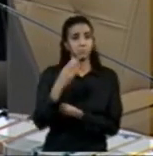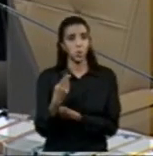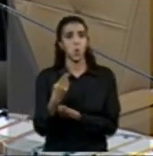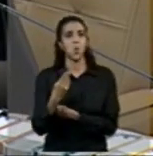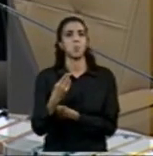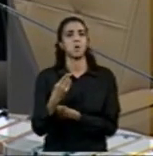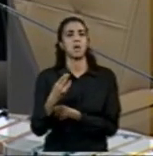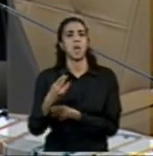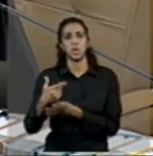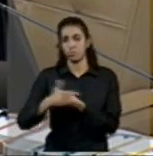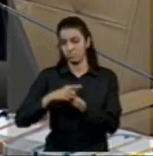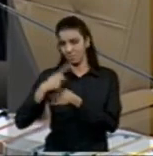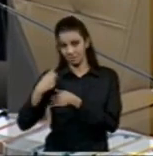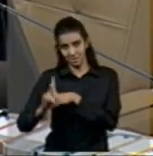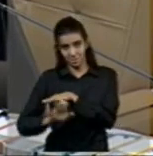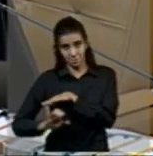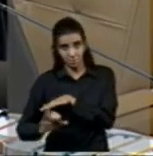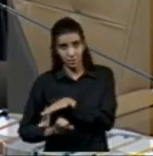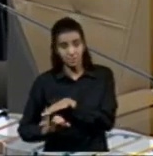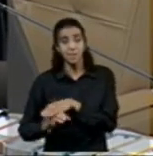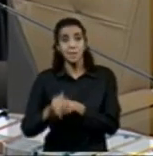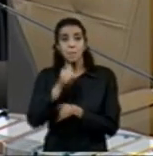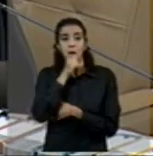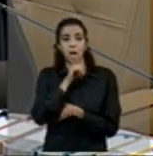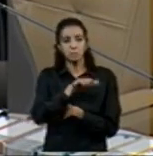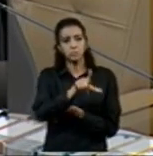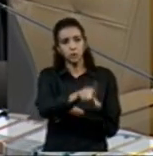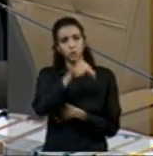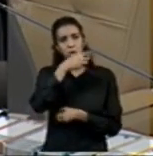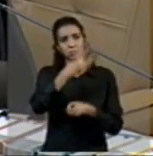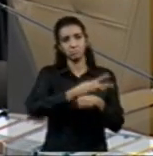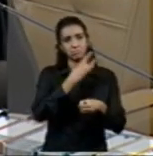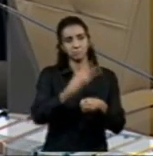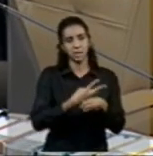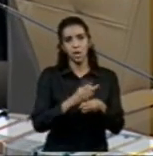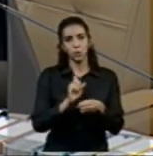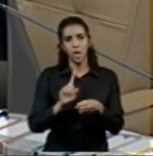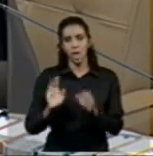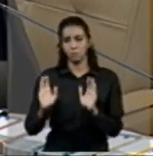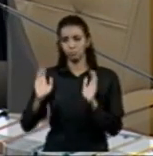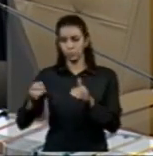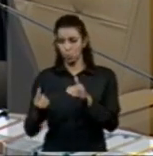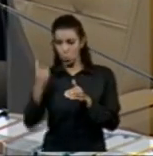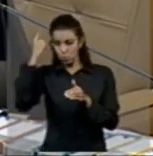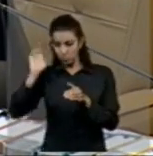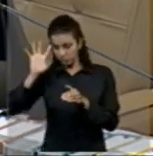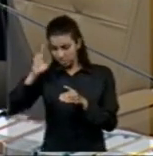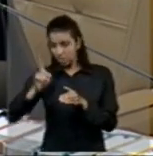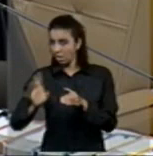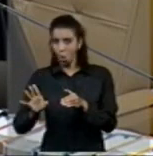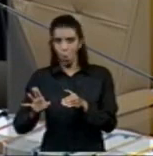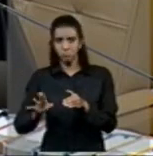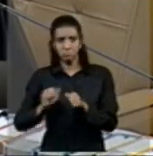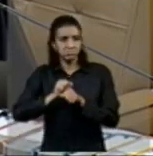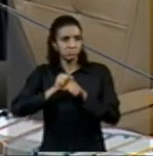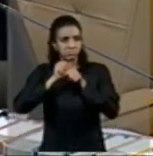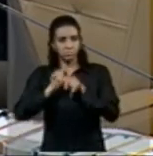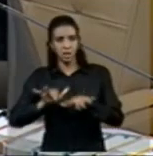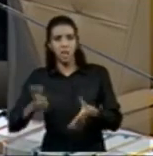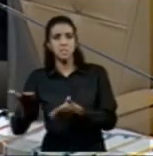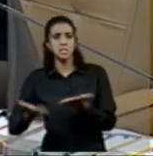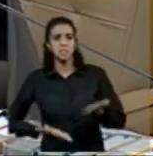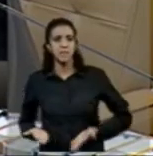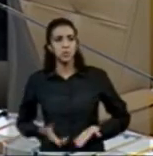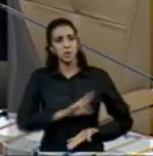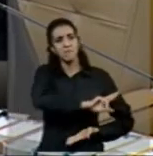da atividade empresarial, de terceirização ou descentralização, qualquer que seja a forma contratual utilizada. Já